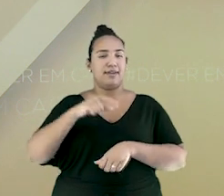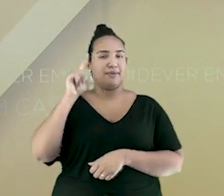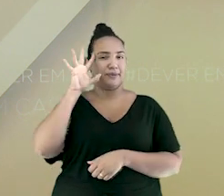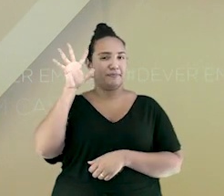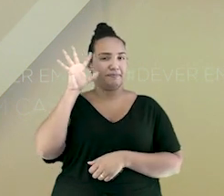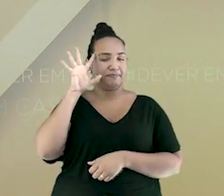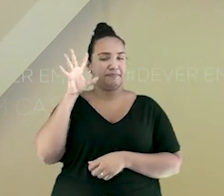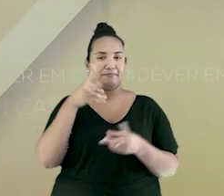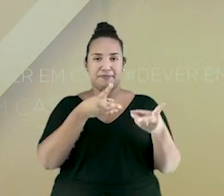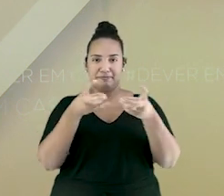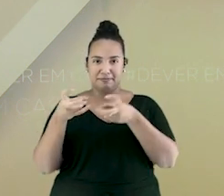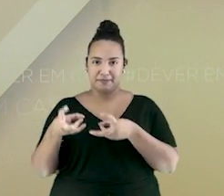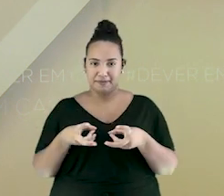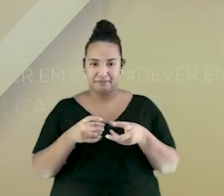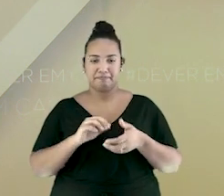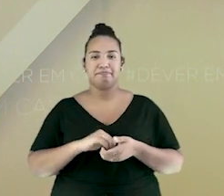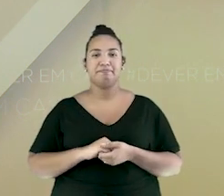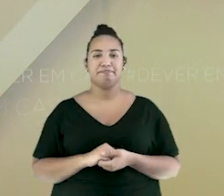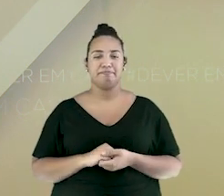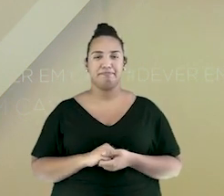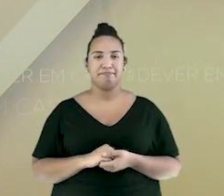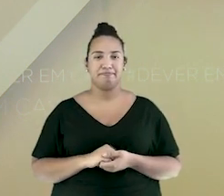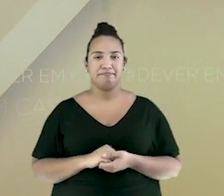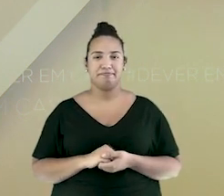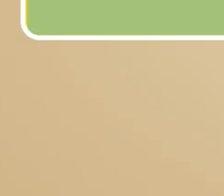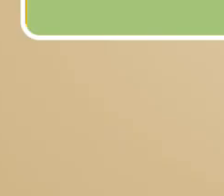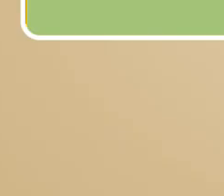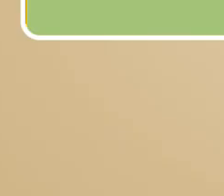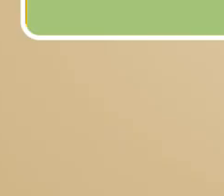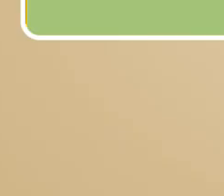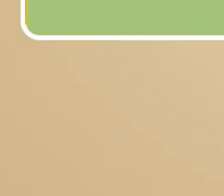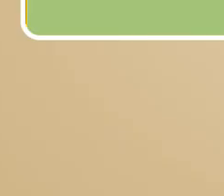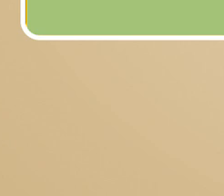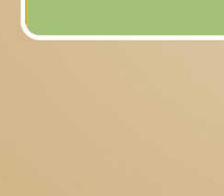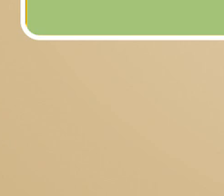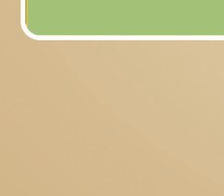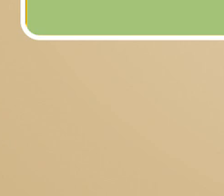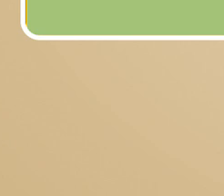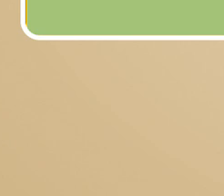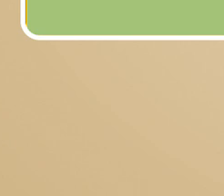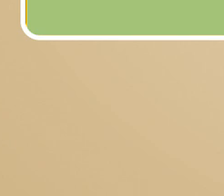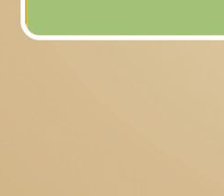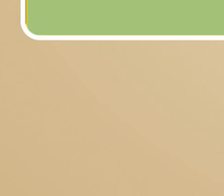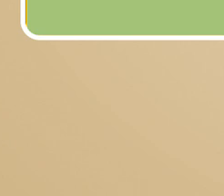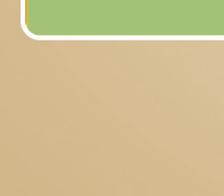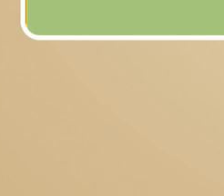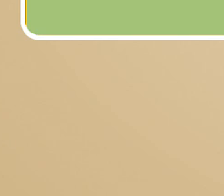municípios? Vou te dar um tempinho para identificar e responder.